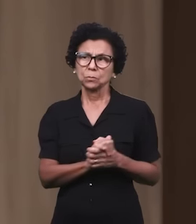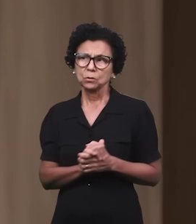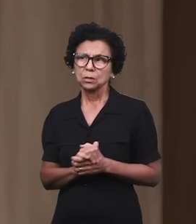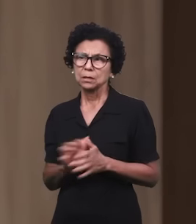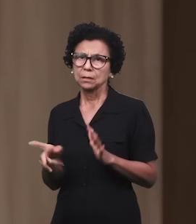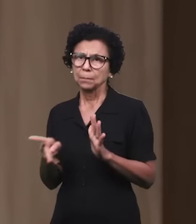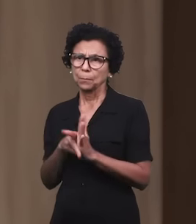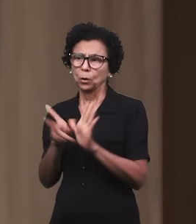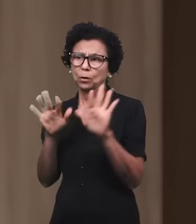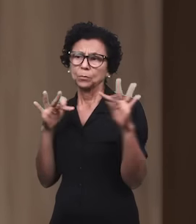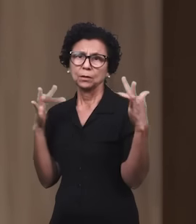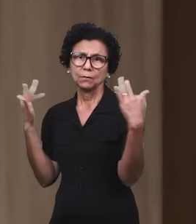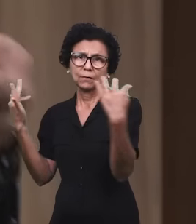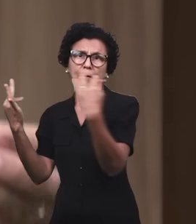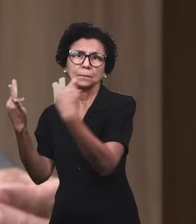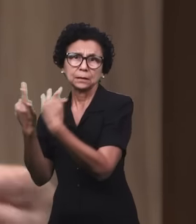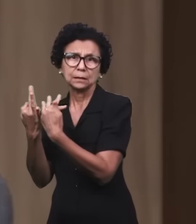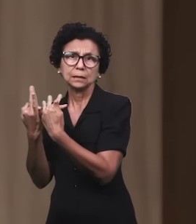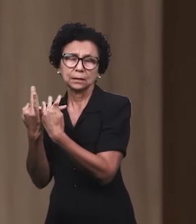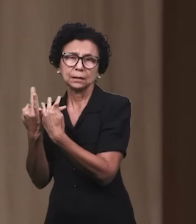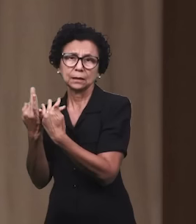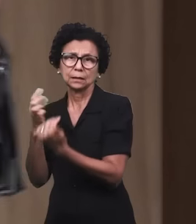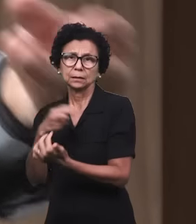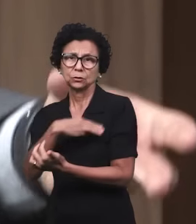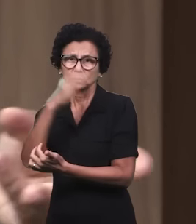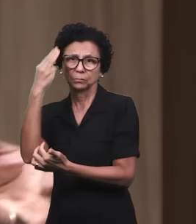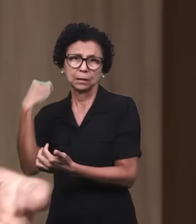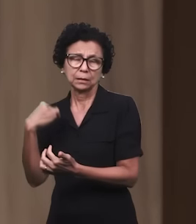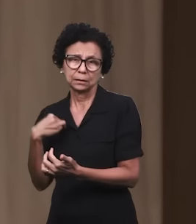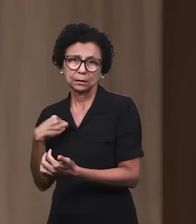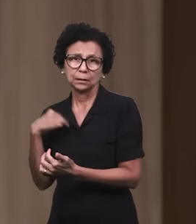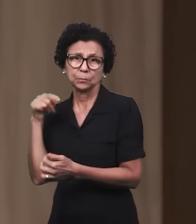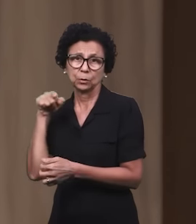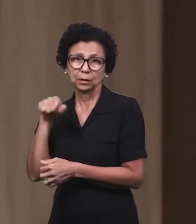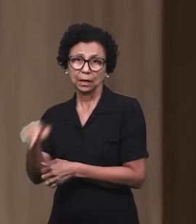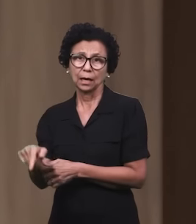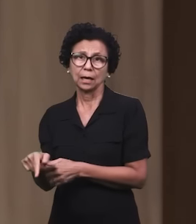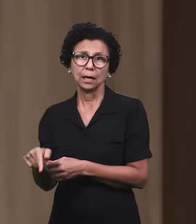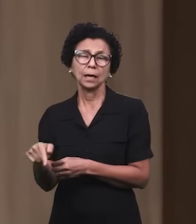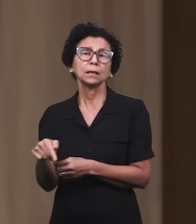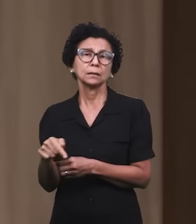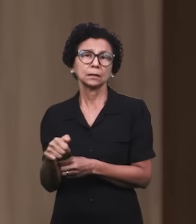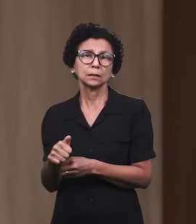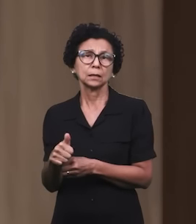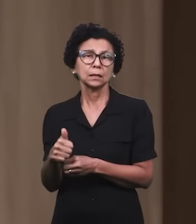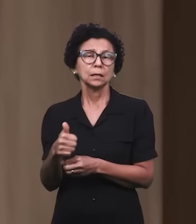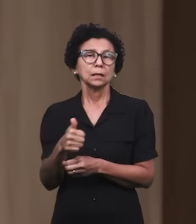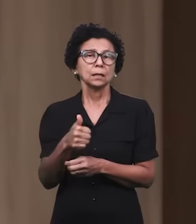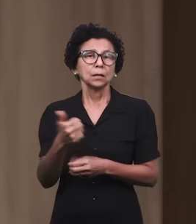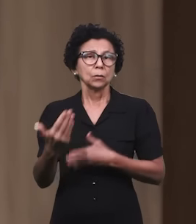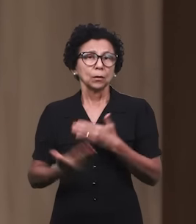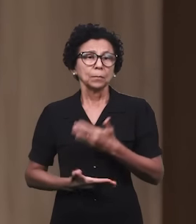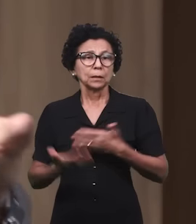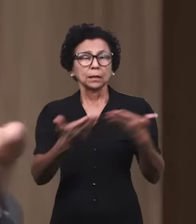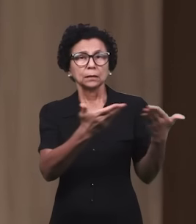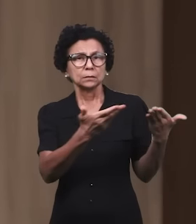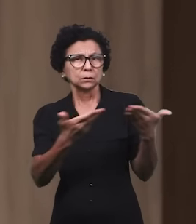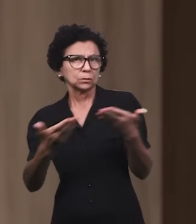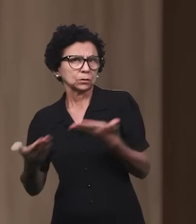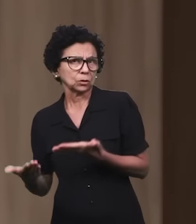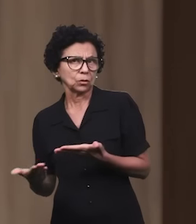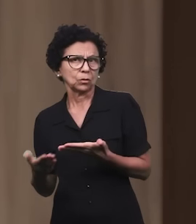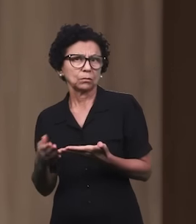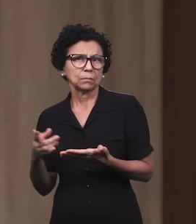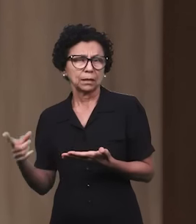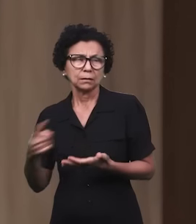os empregados, de tomar lugar ali, né? Se ela não tivesse uma intimidade,